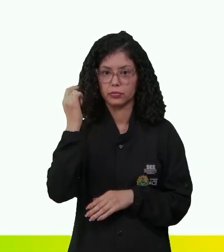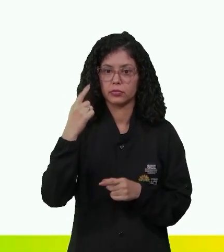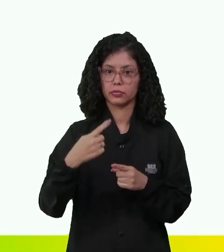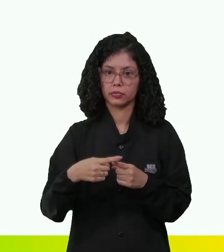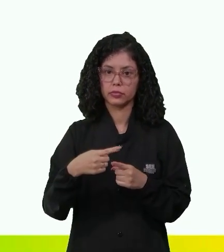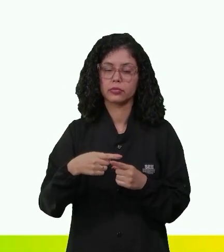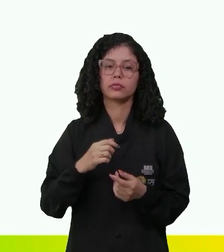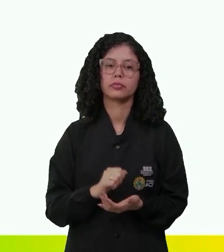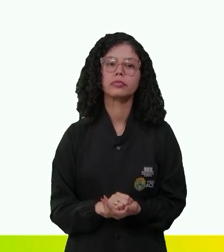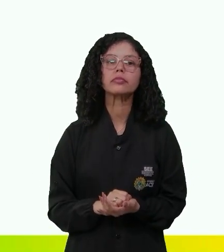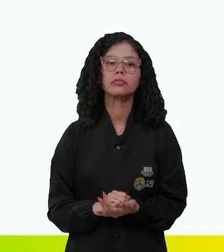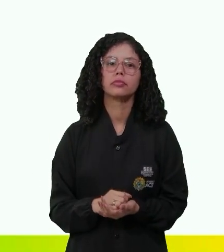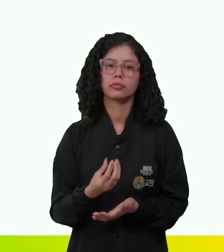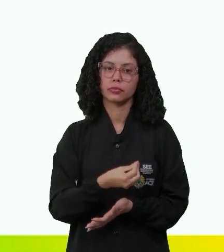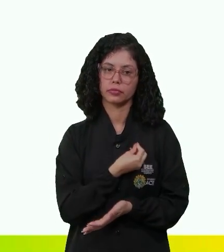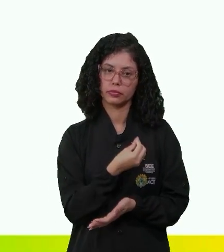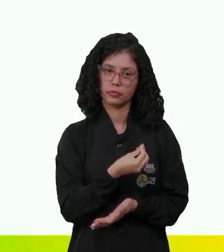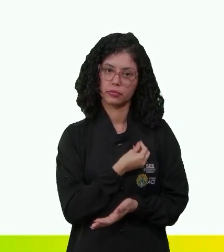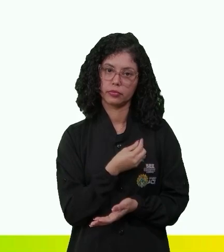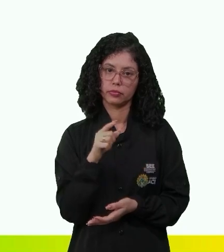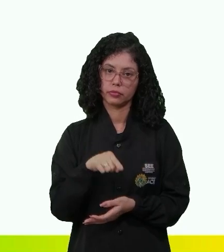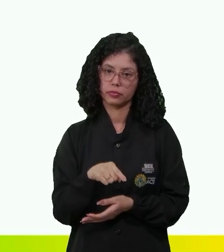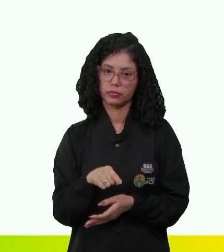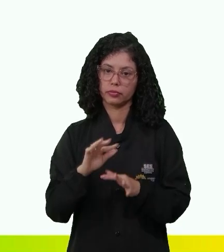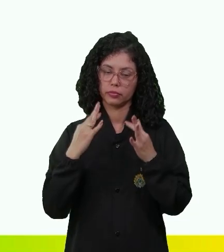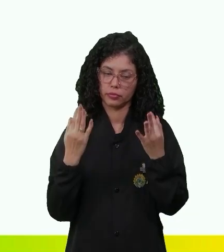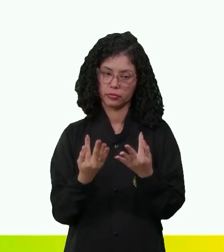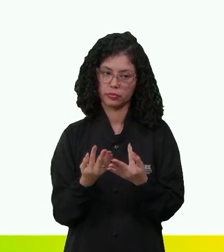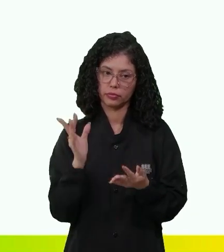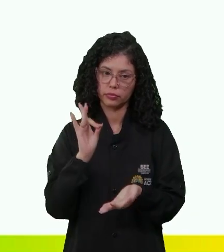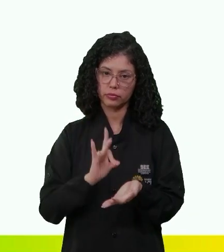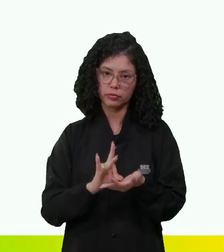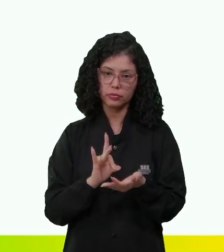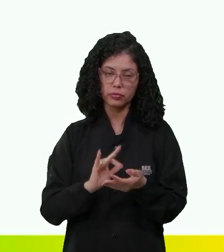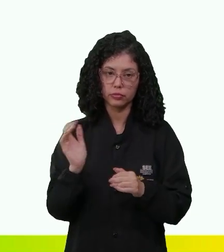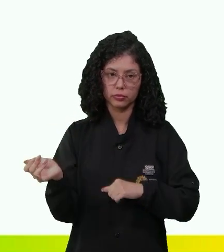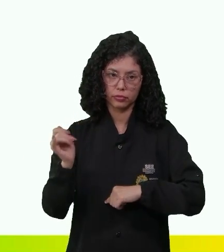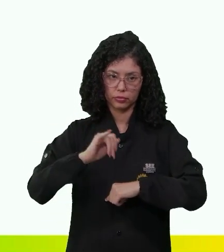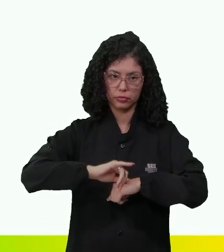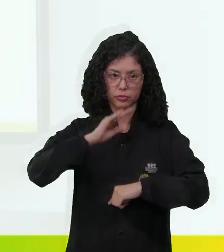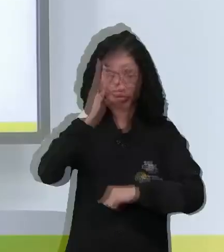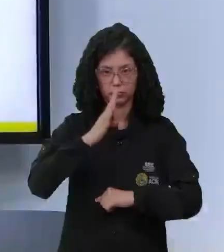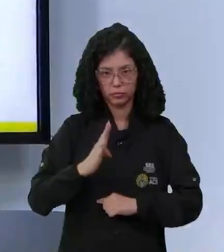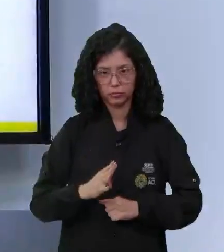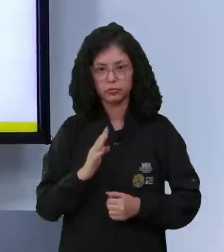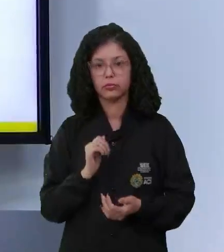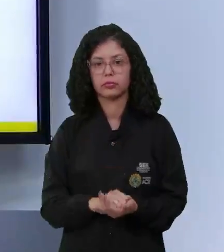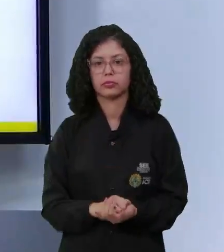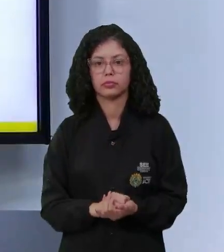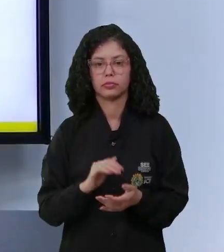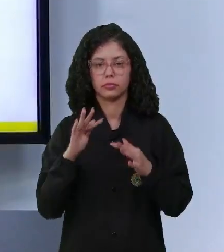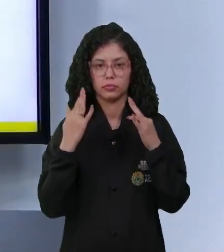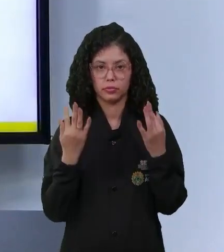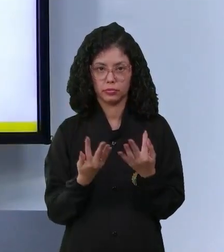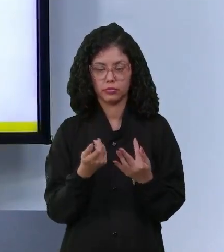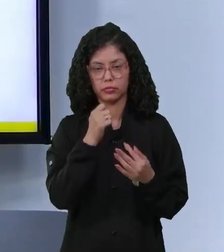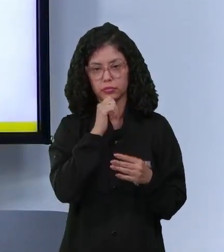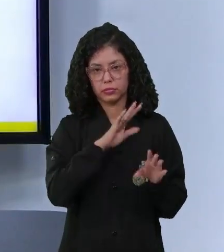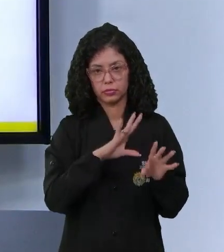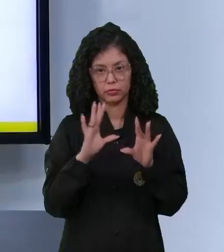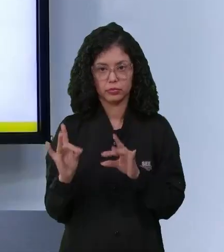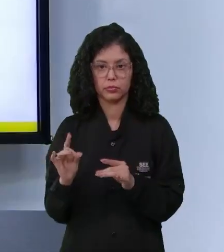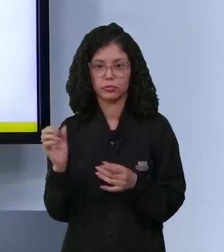porque, com a vinda da família real, além do Rio de Janeiro se transformar capital do Brasil, a família real